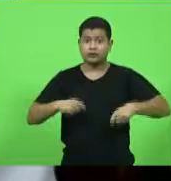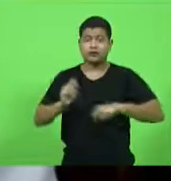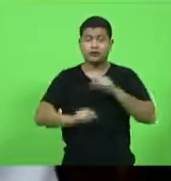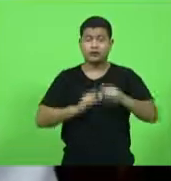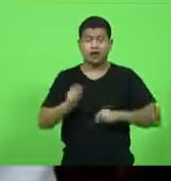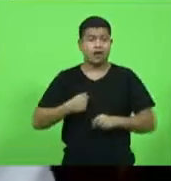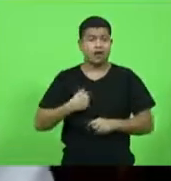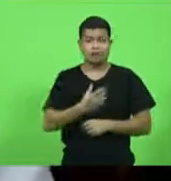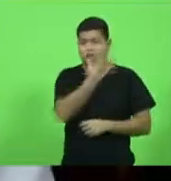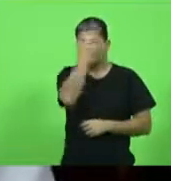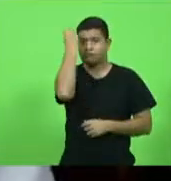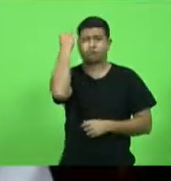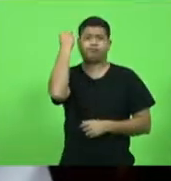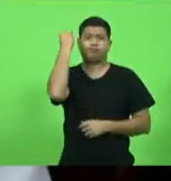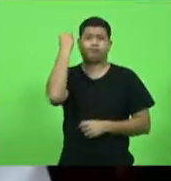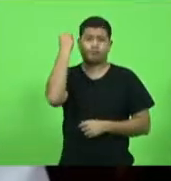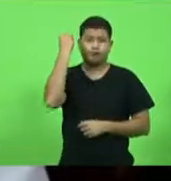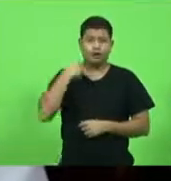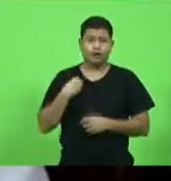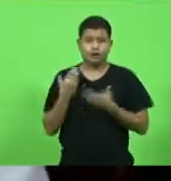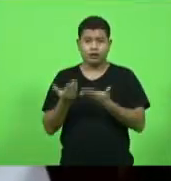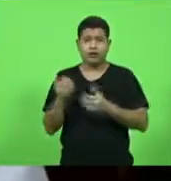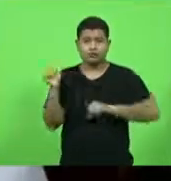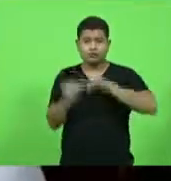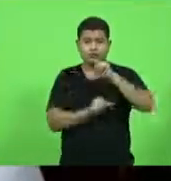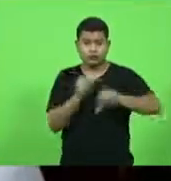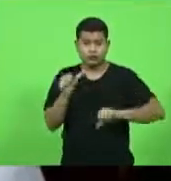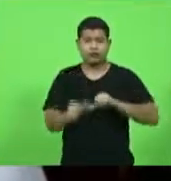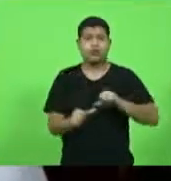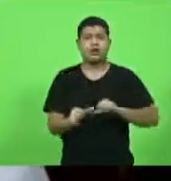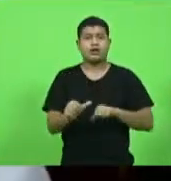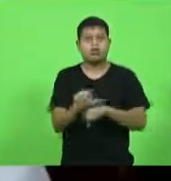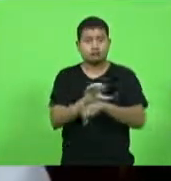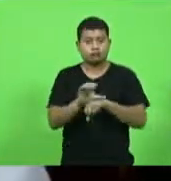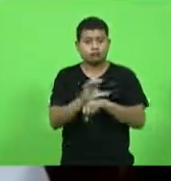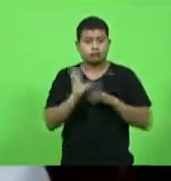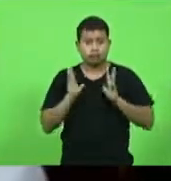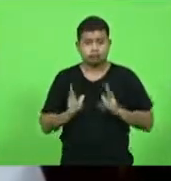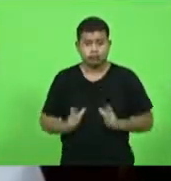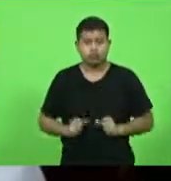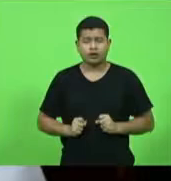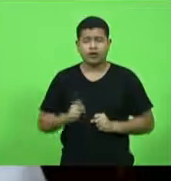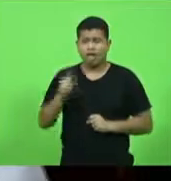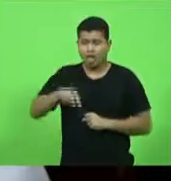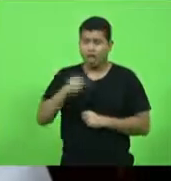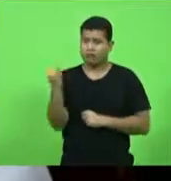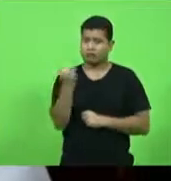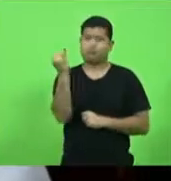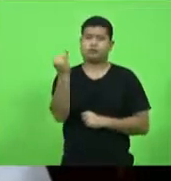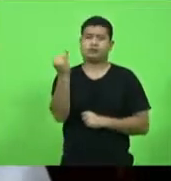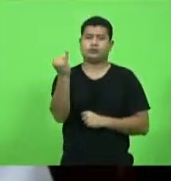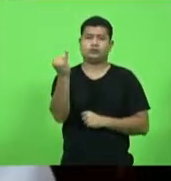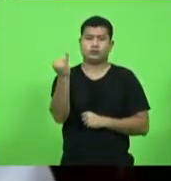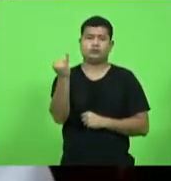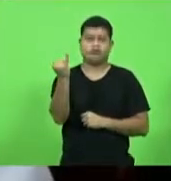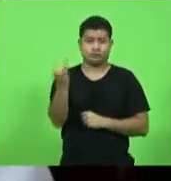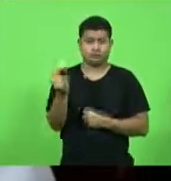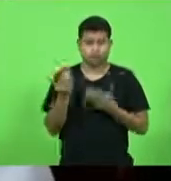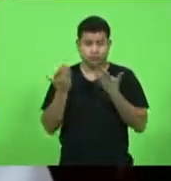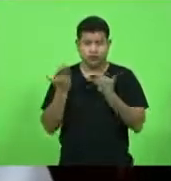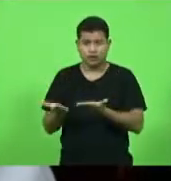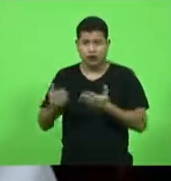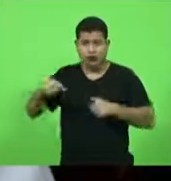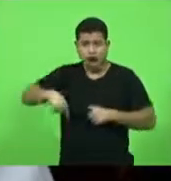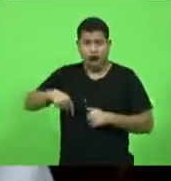podemos esquecer, na reforma do Código Sanitário, que é um assunto extremamente importante, que o